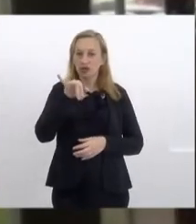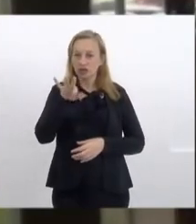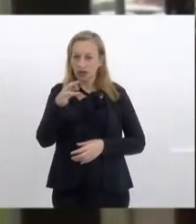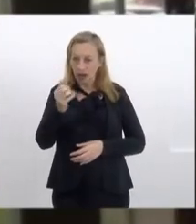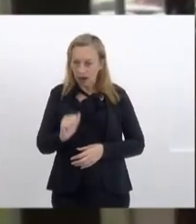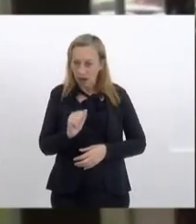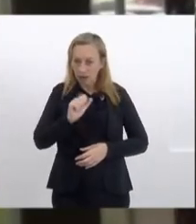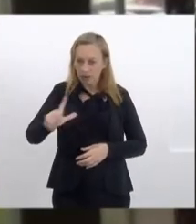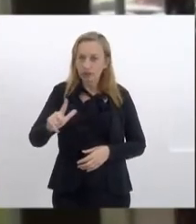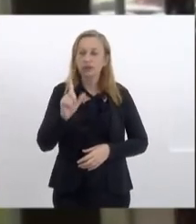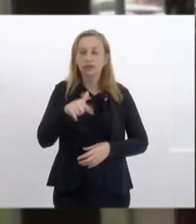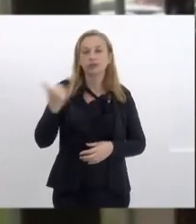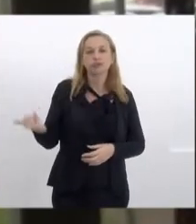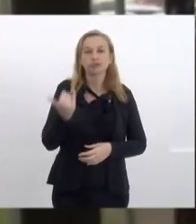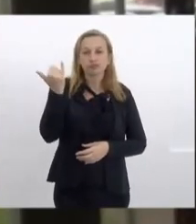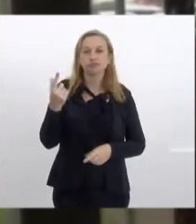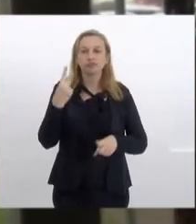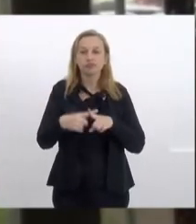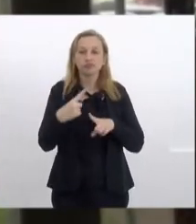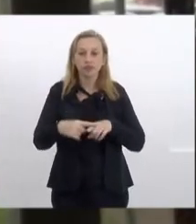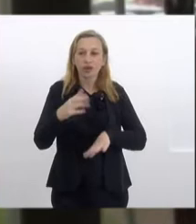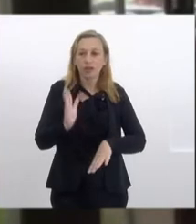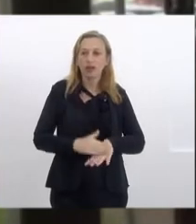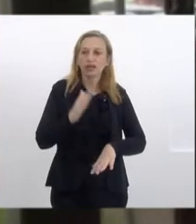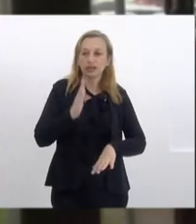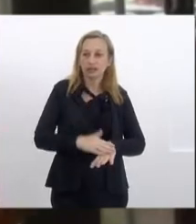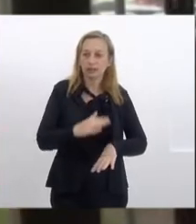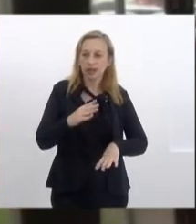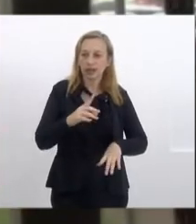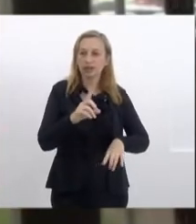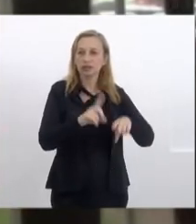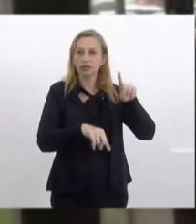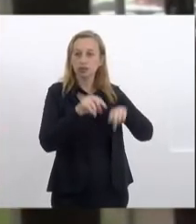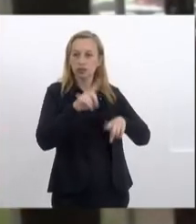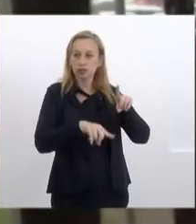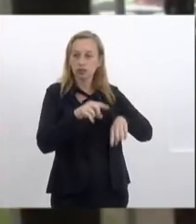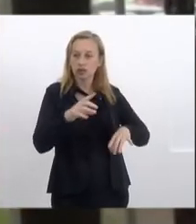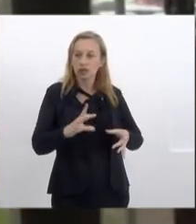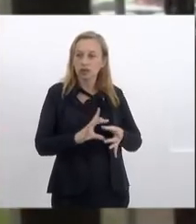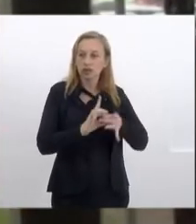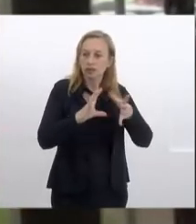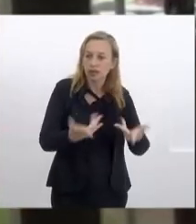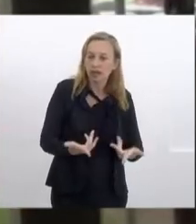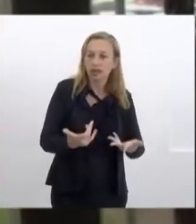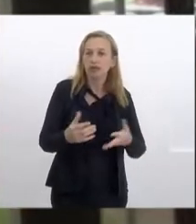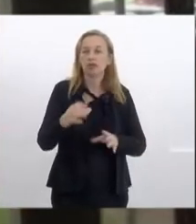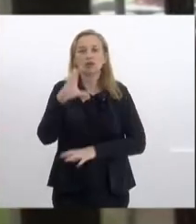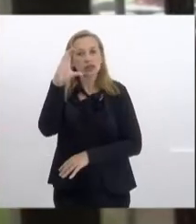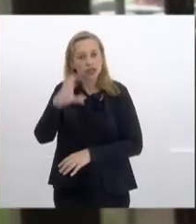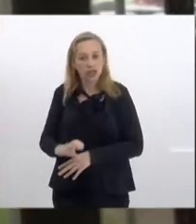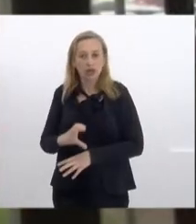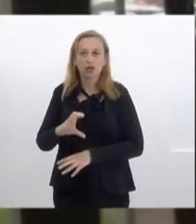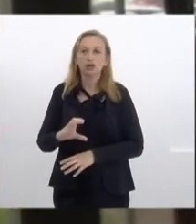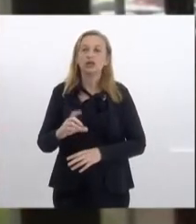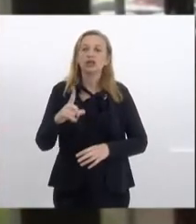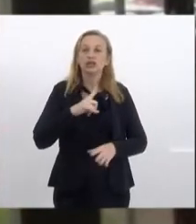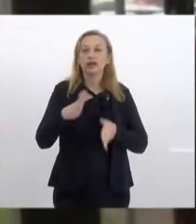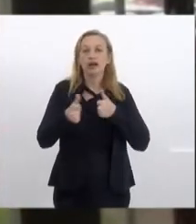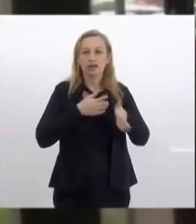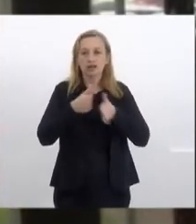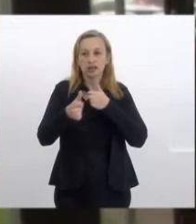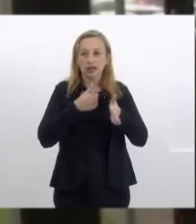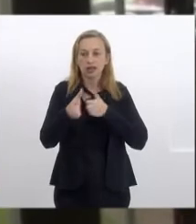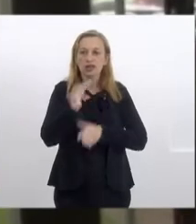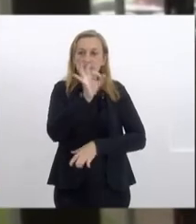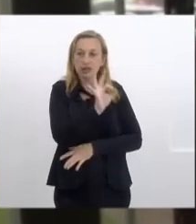também foi muito importante, porque quanto mais equipamentos disponíveis, né, para que o cidadão tenha acesso,